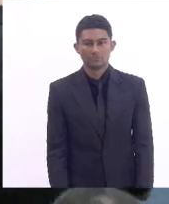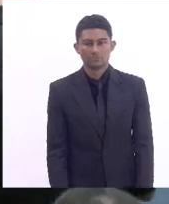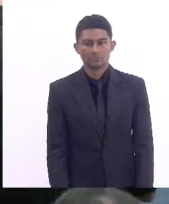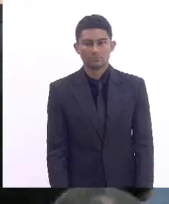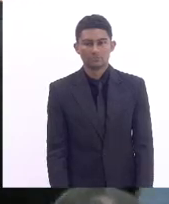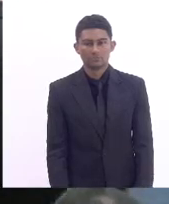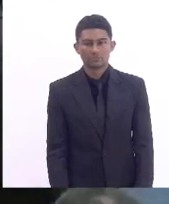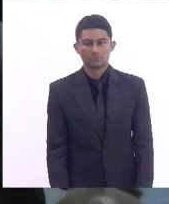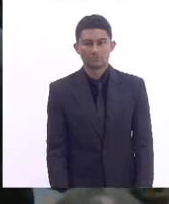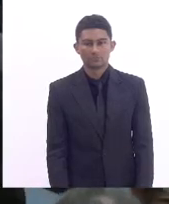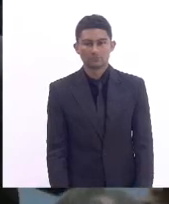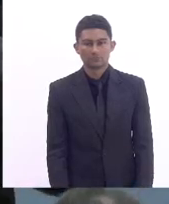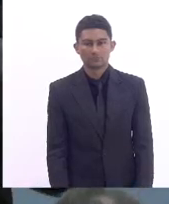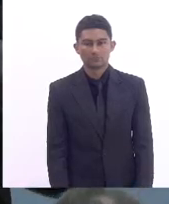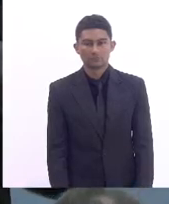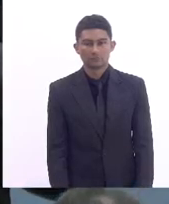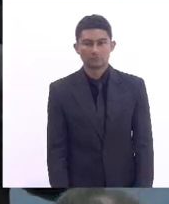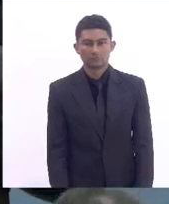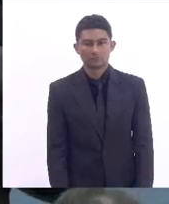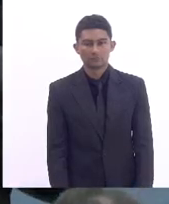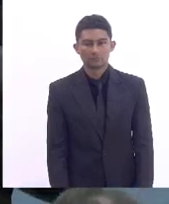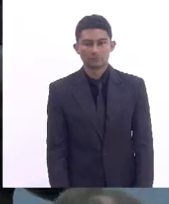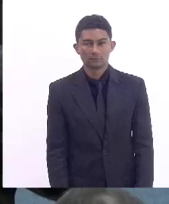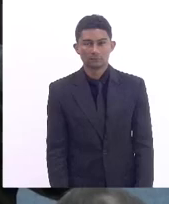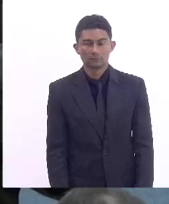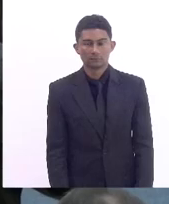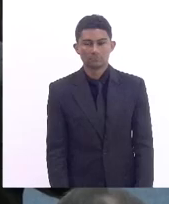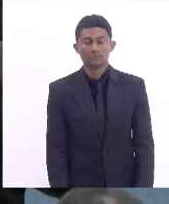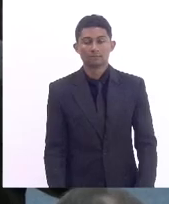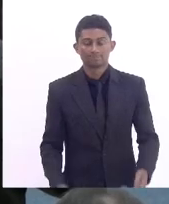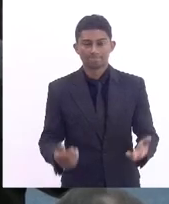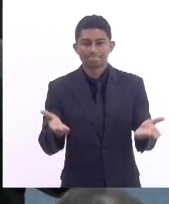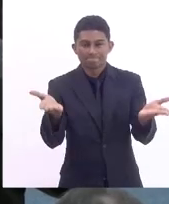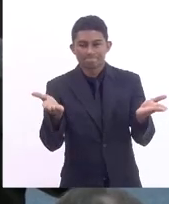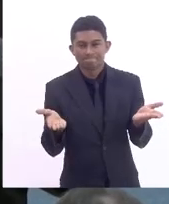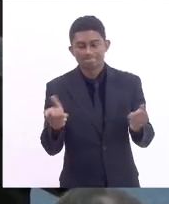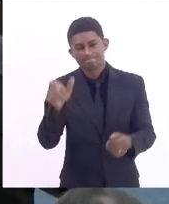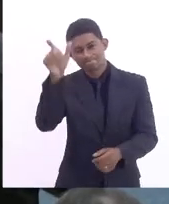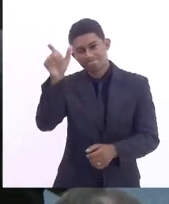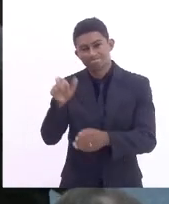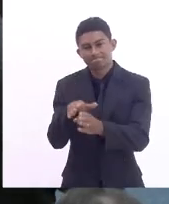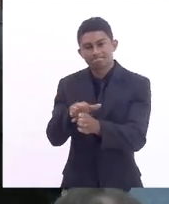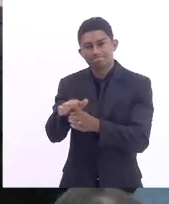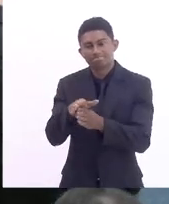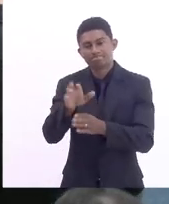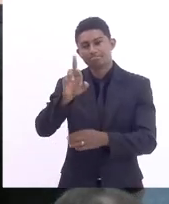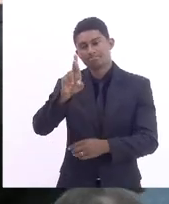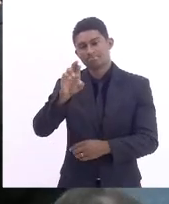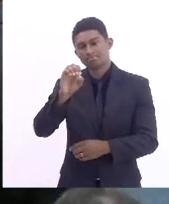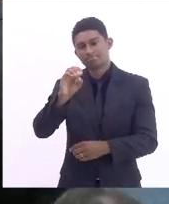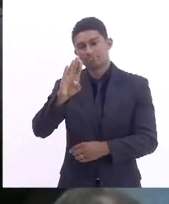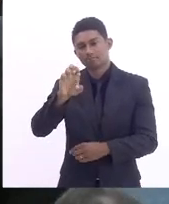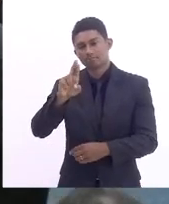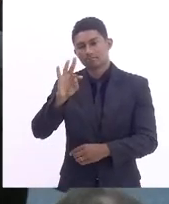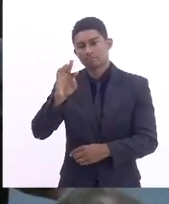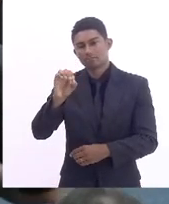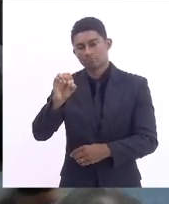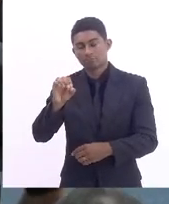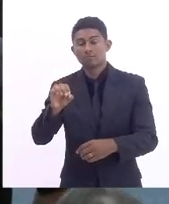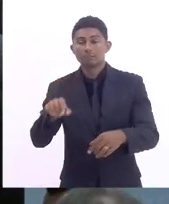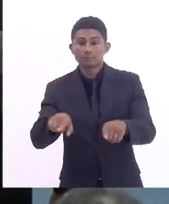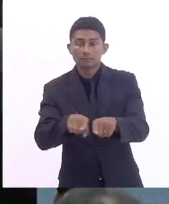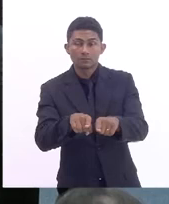E aí e convidamos o conselheiro titular Roberto Fernando Soares dos